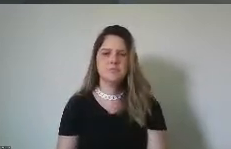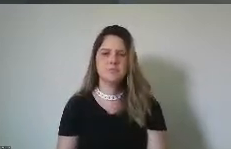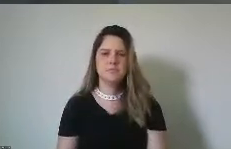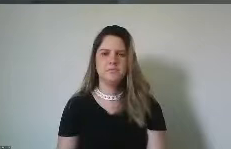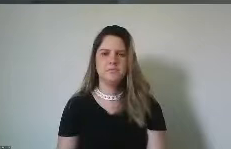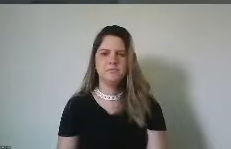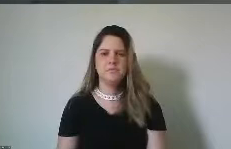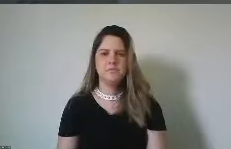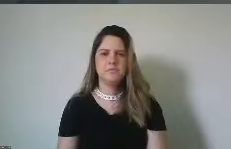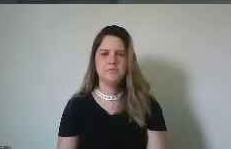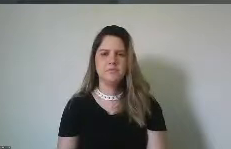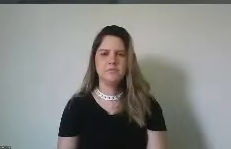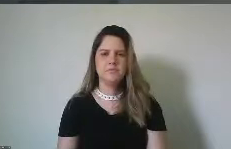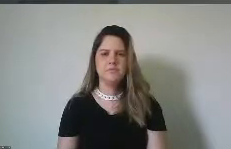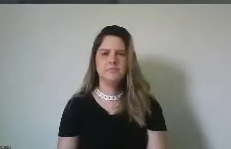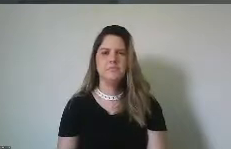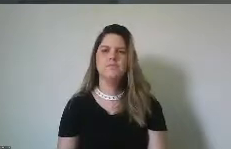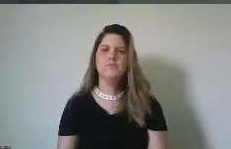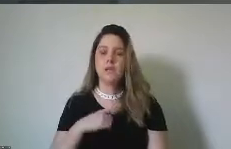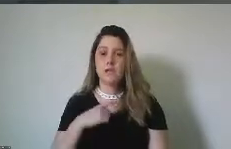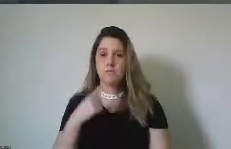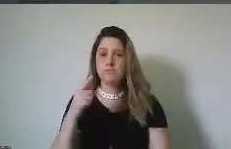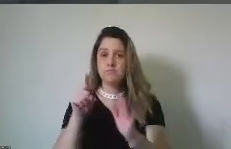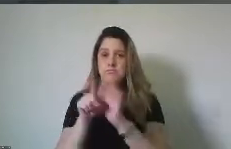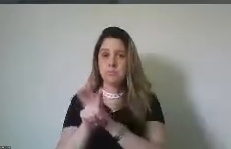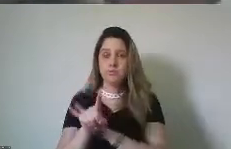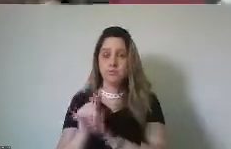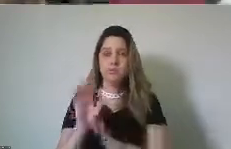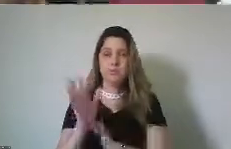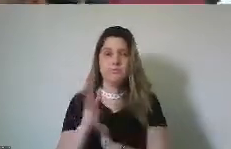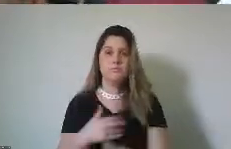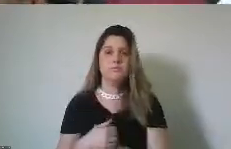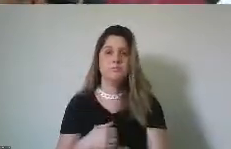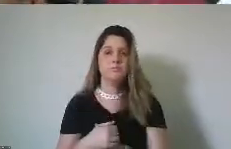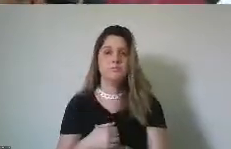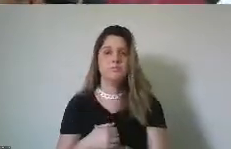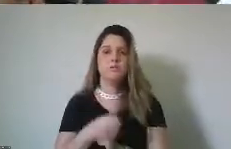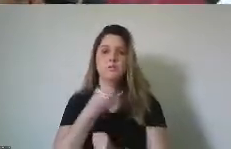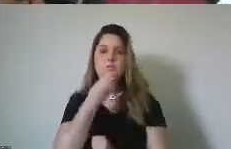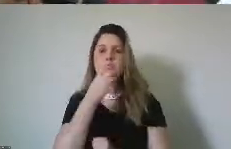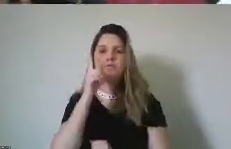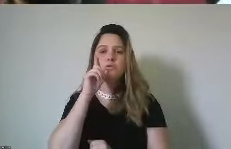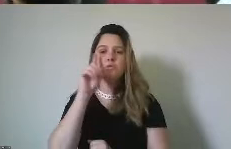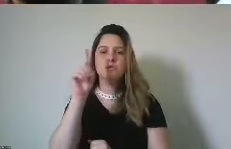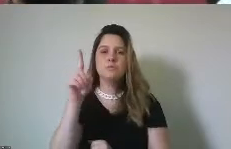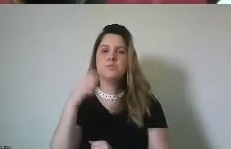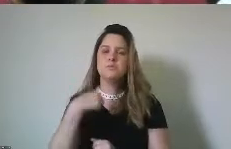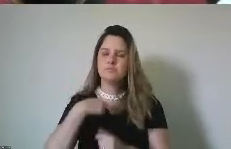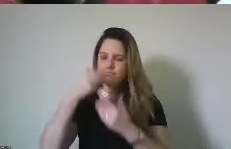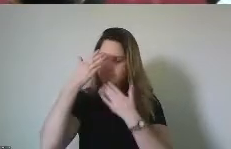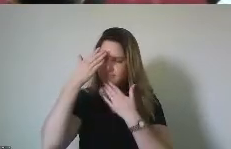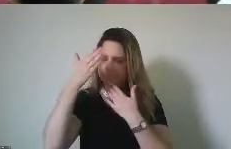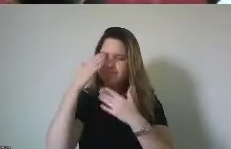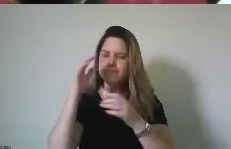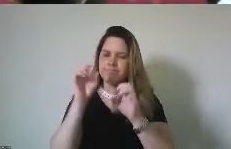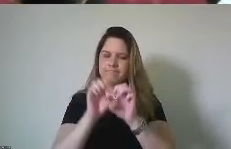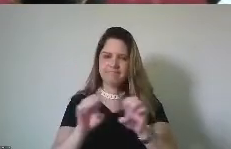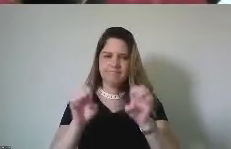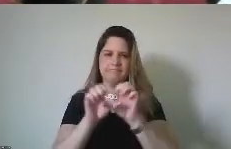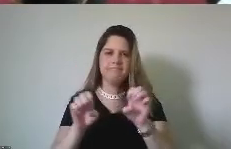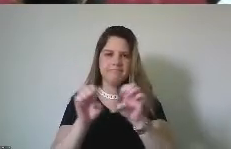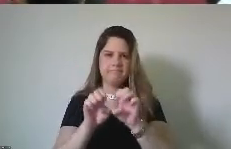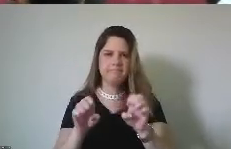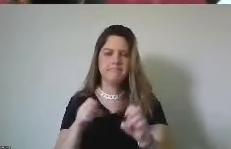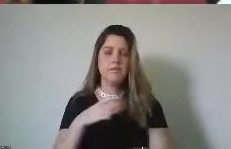acho que tem uma pergunta ali alô opa tudo bem bom dia obrigado pelo evento e João Pimentel do